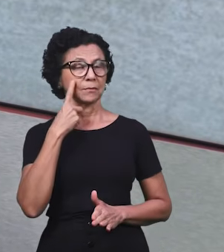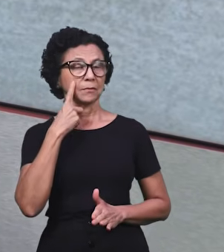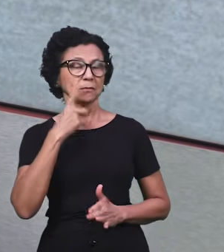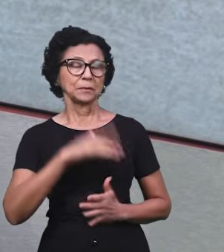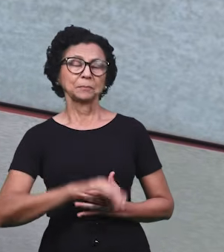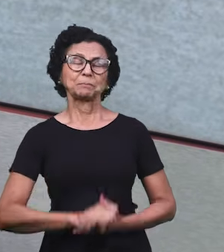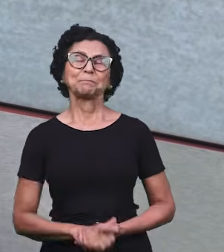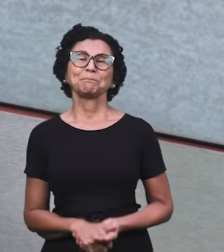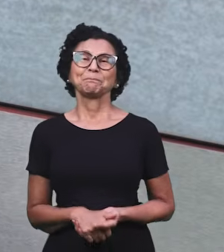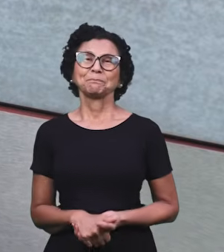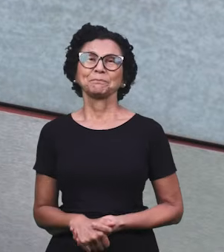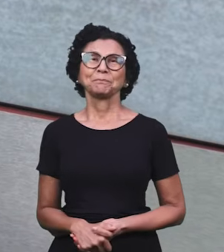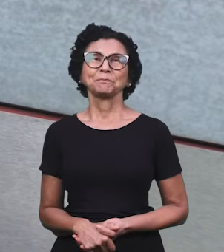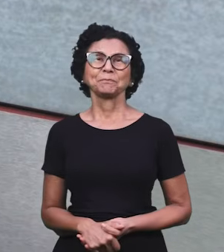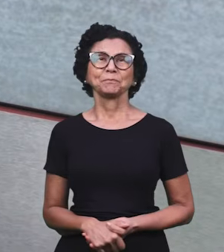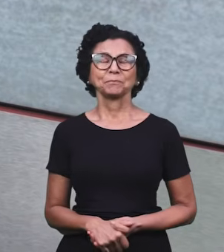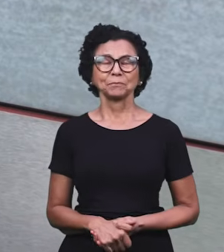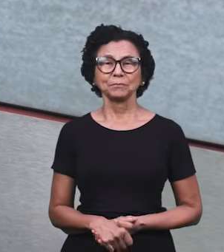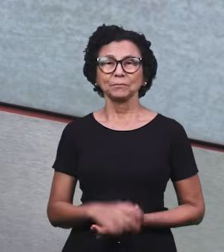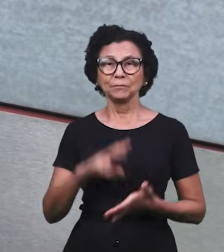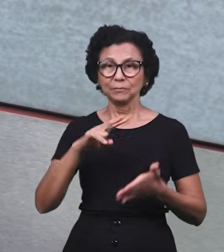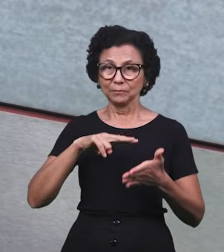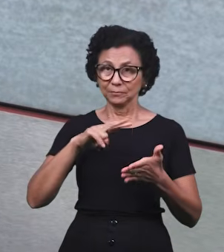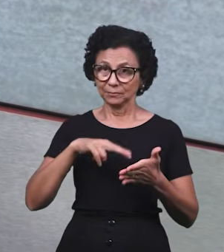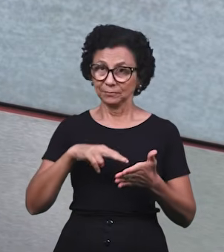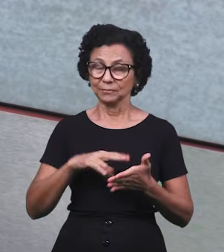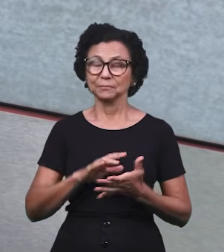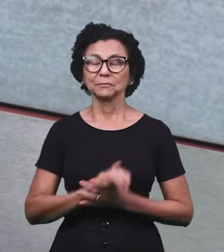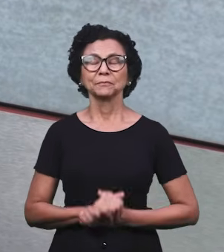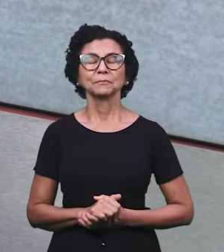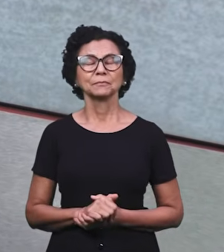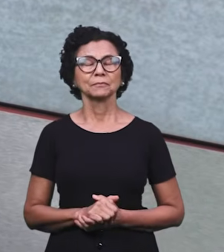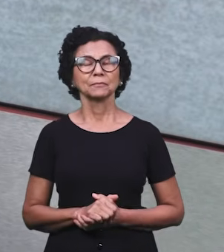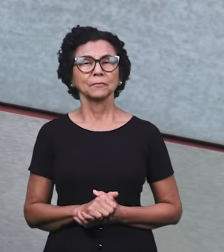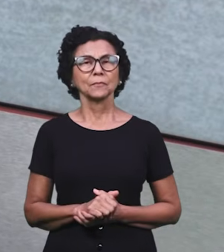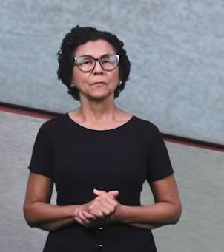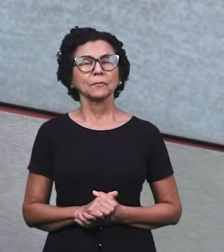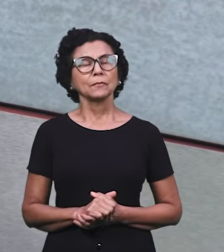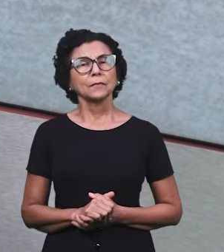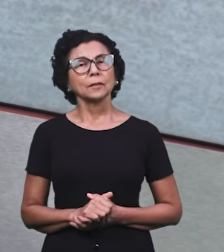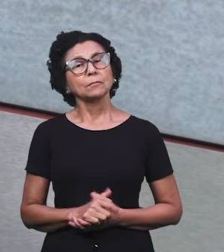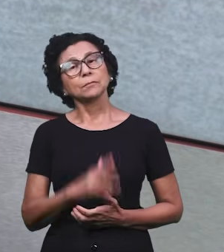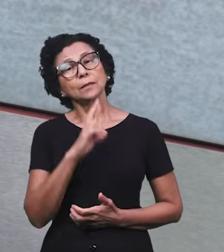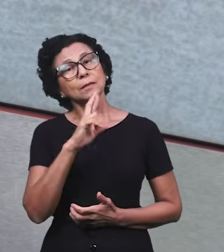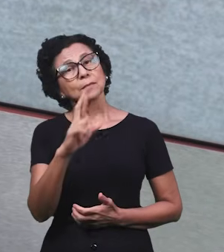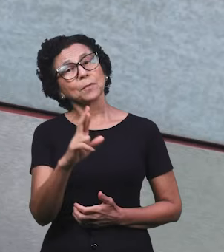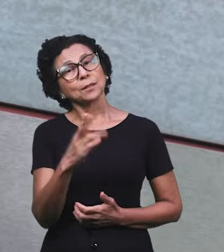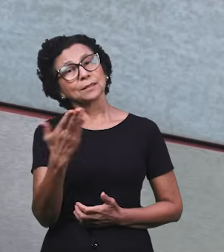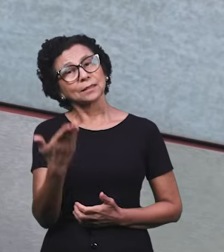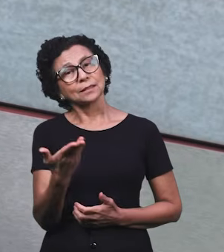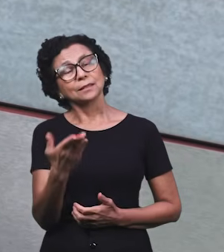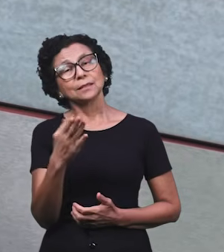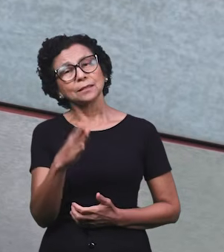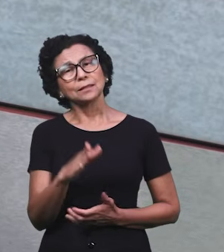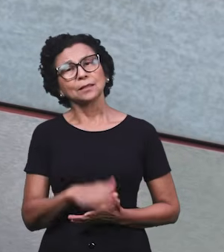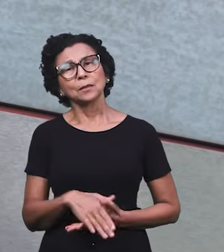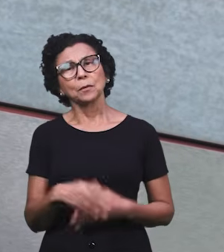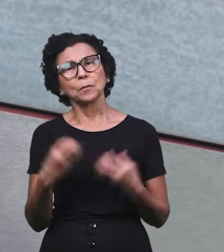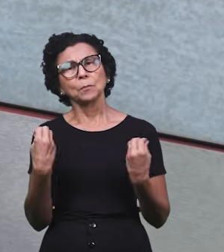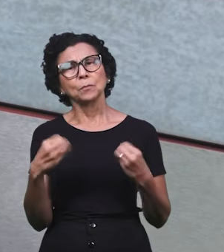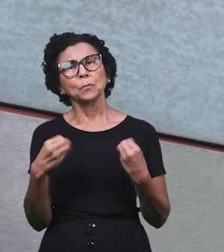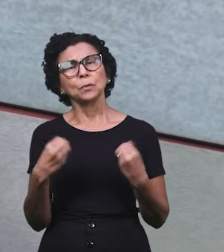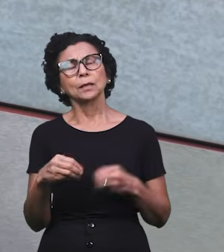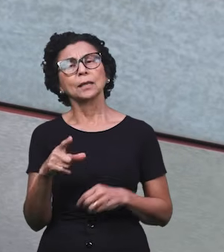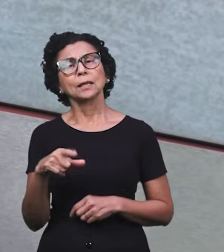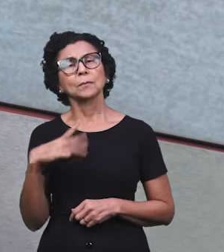Bíblia, isso que está escrito e que nós acabamos de citar aqui da Bíblia. Muito bem. Então aqui está a resposta. Para sermos